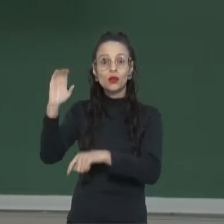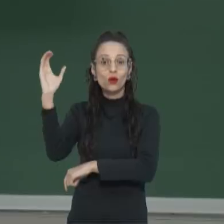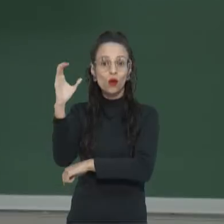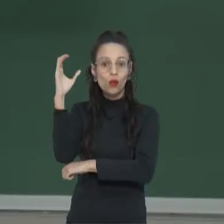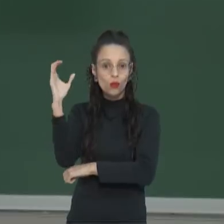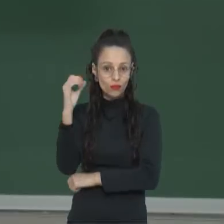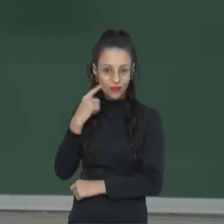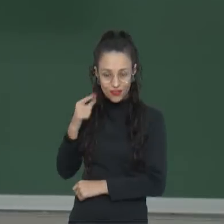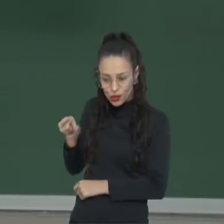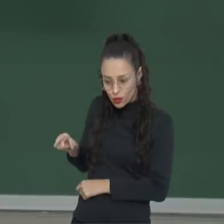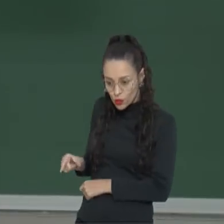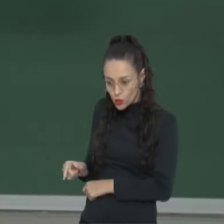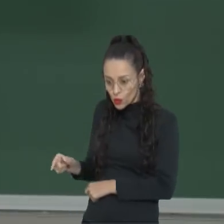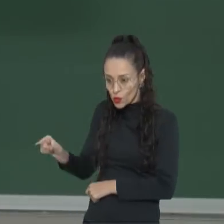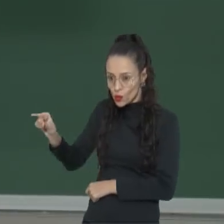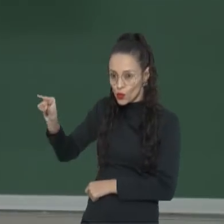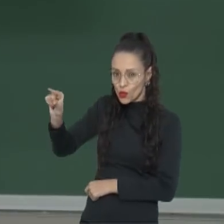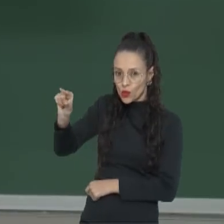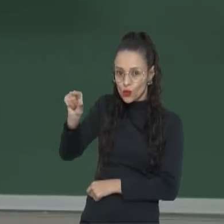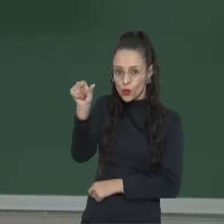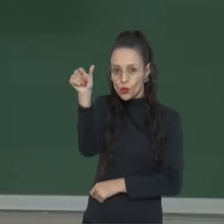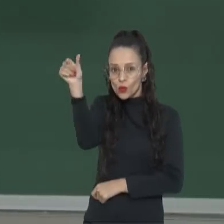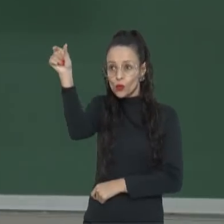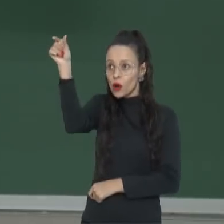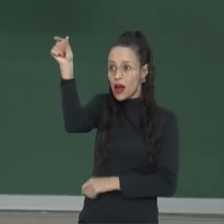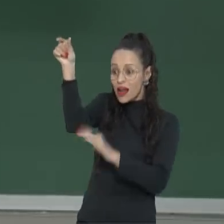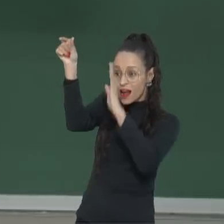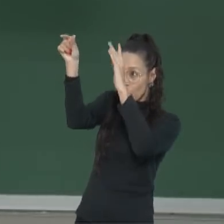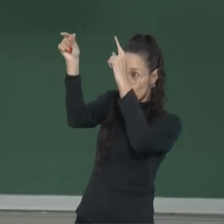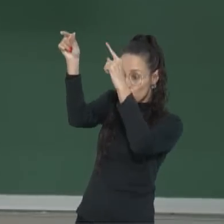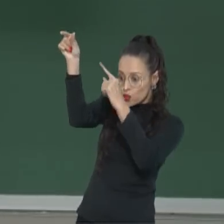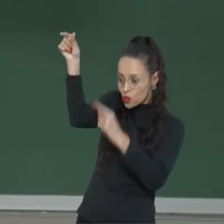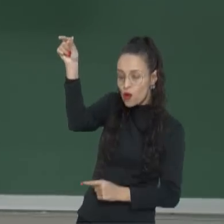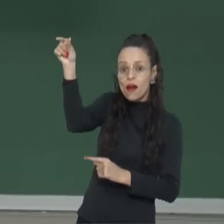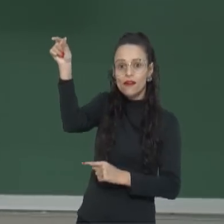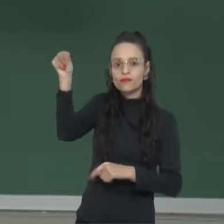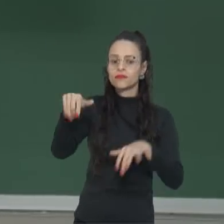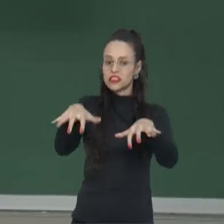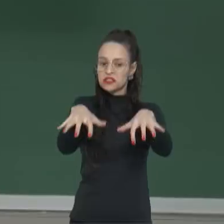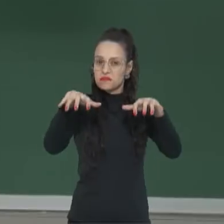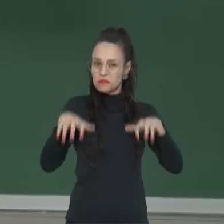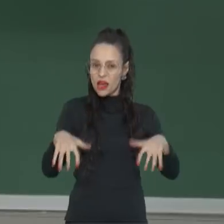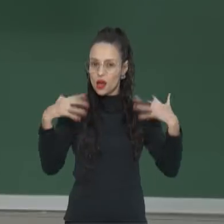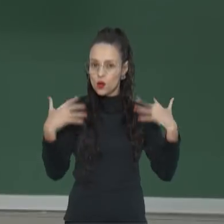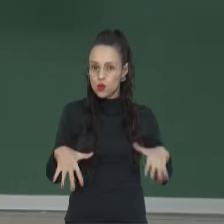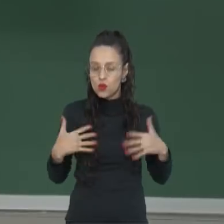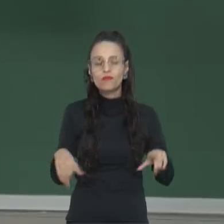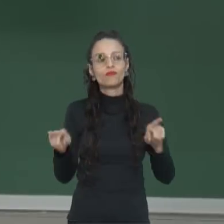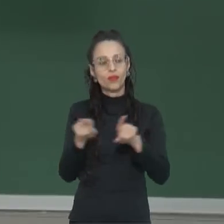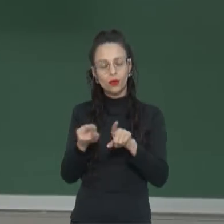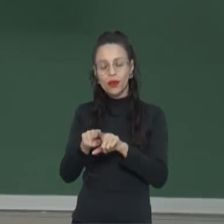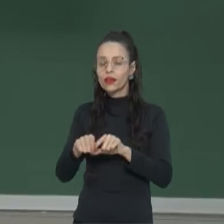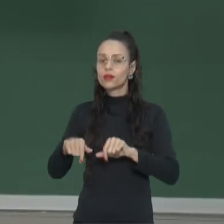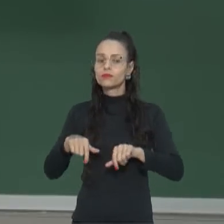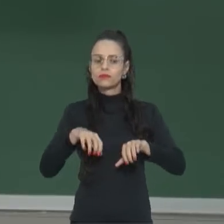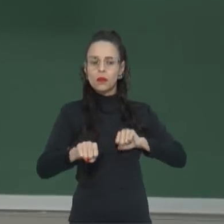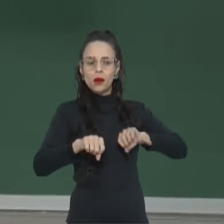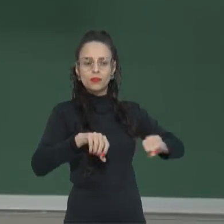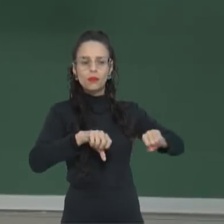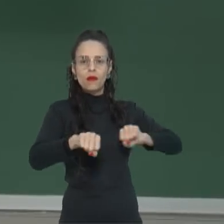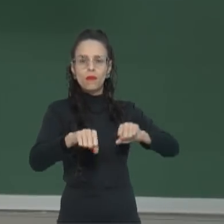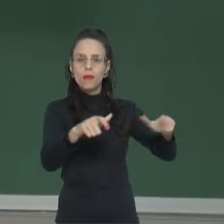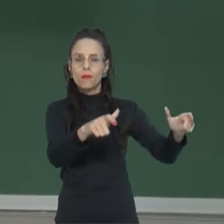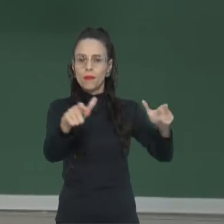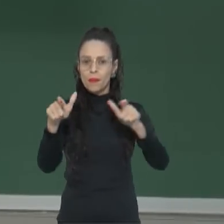cima. Galera, isso é um império gigante. Depois continuaram a sua conquista, assim construíram o